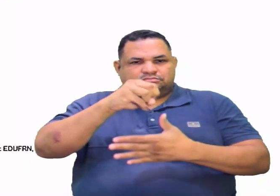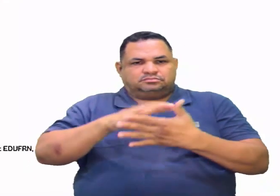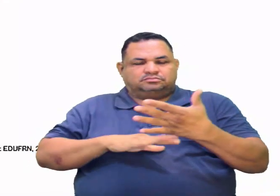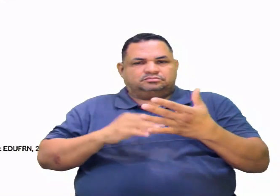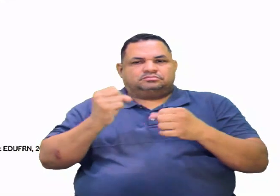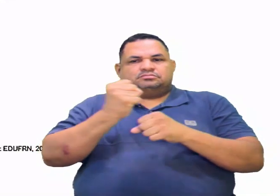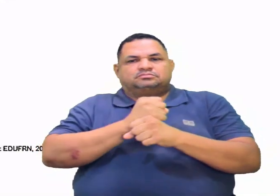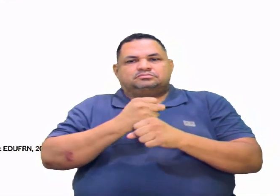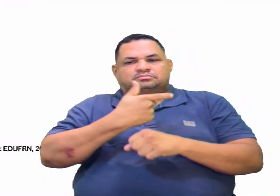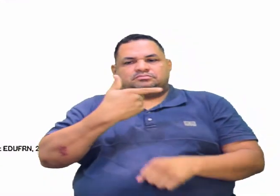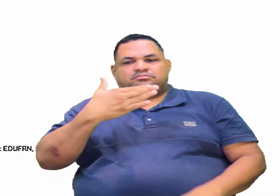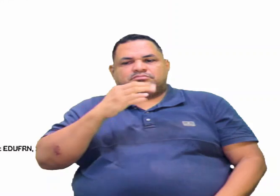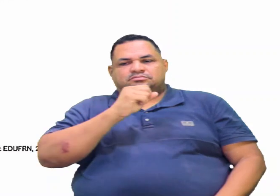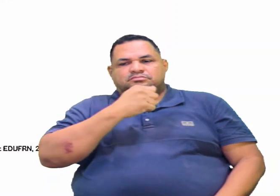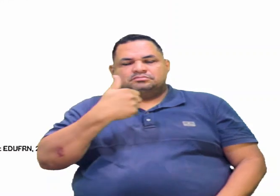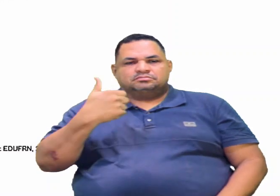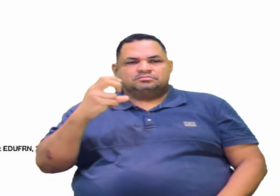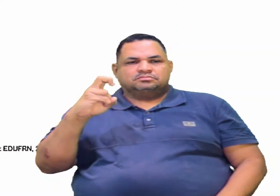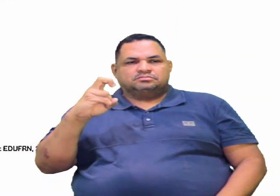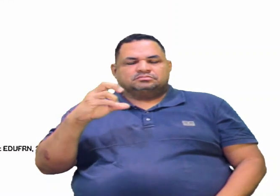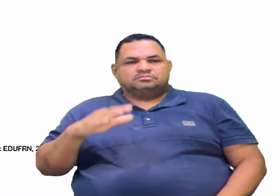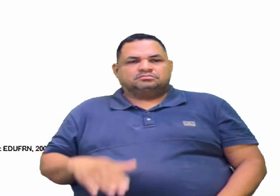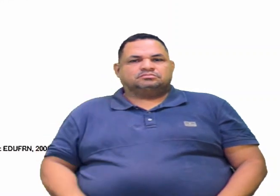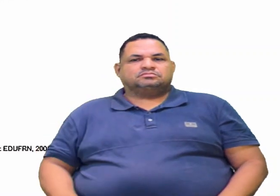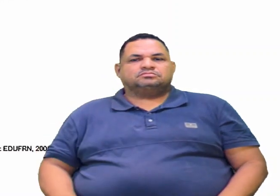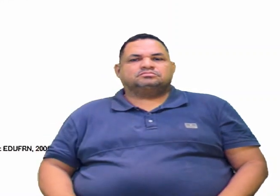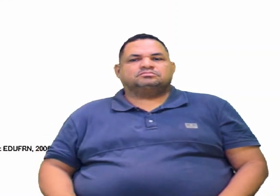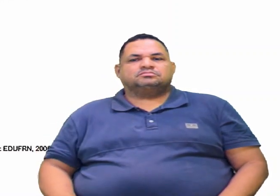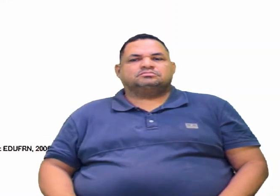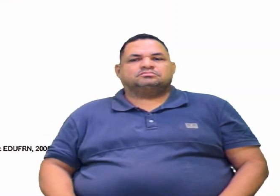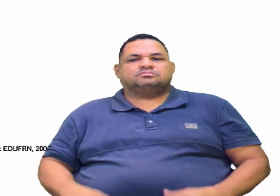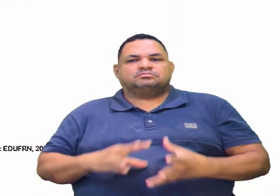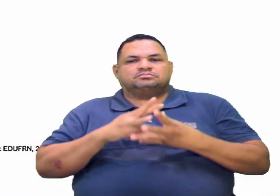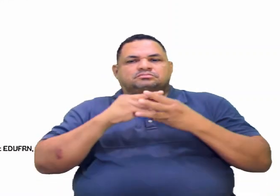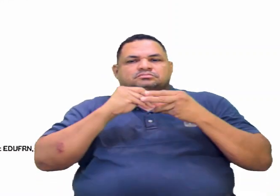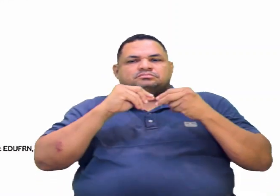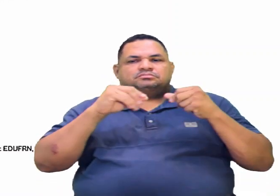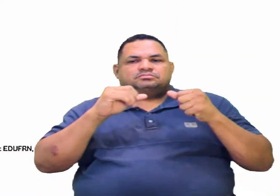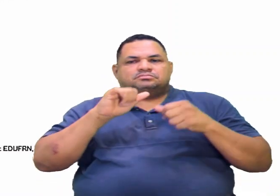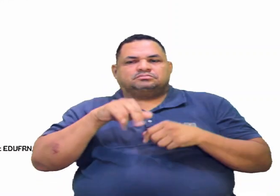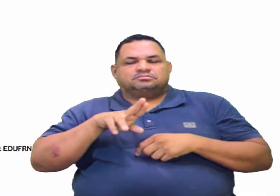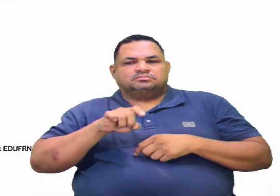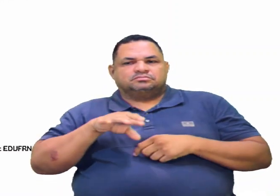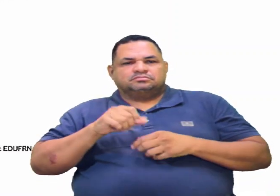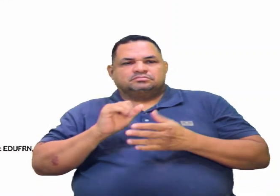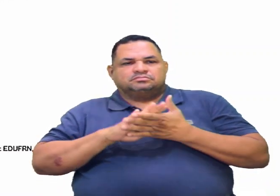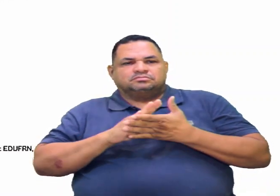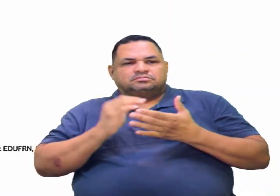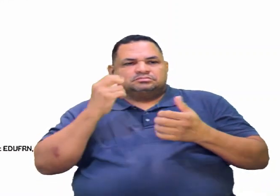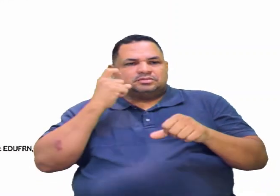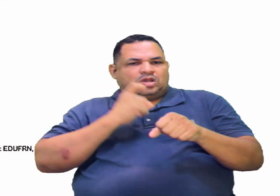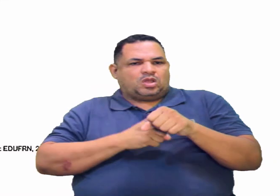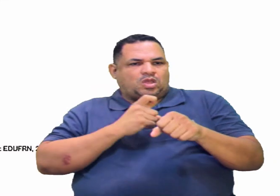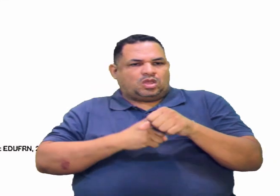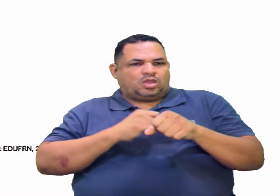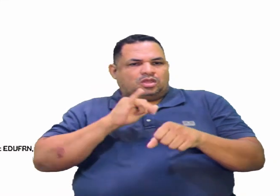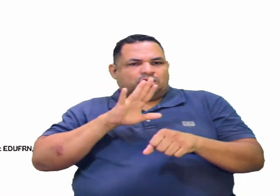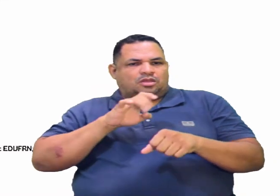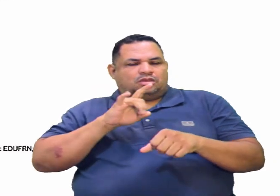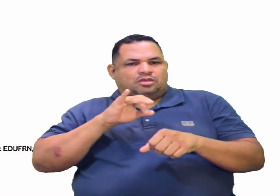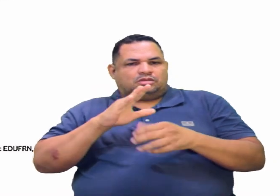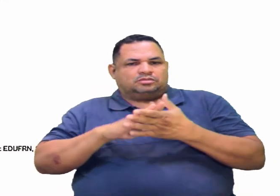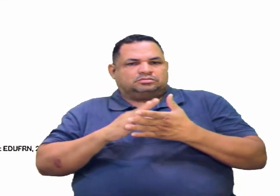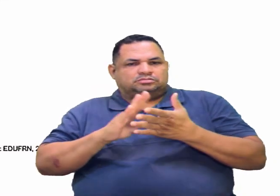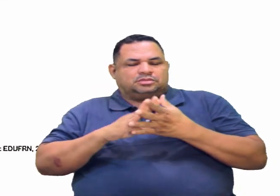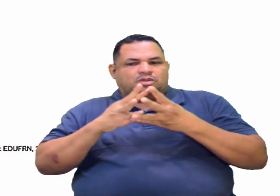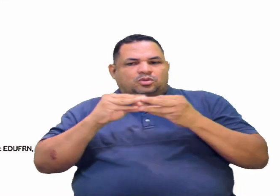2015, diz o seguinte: sais de amônio são sólidos iônicos com